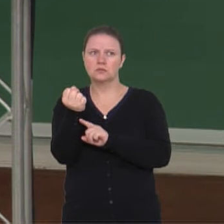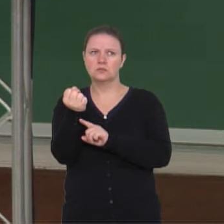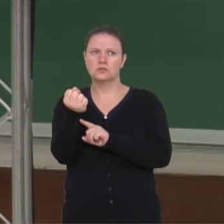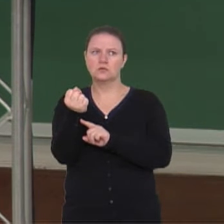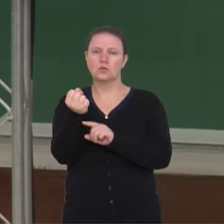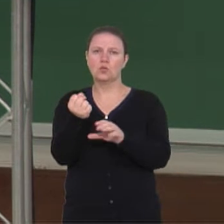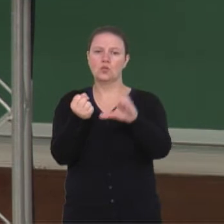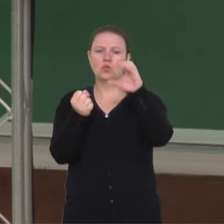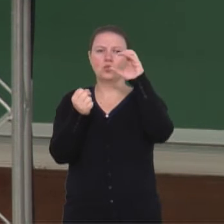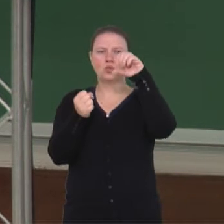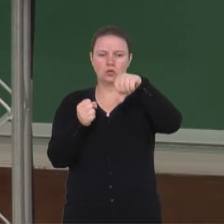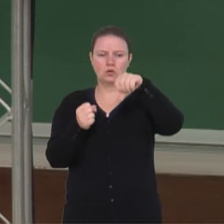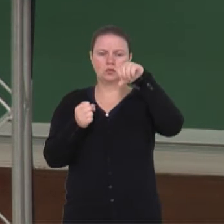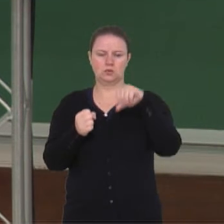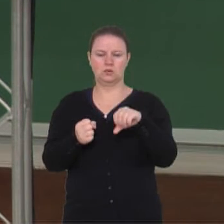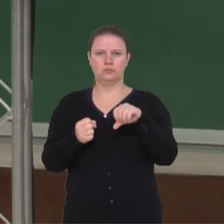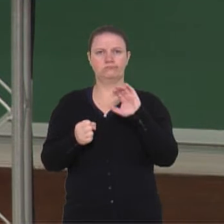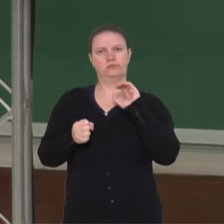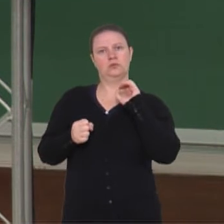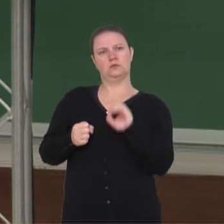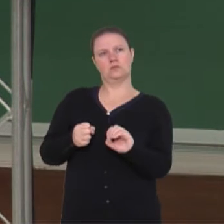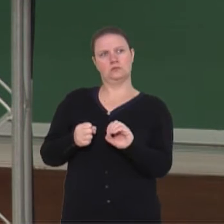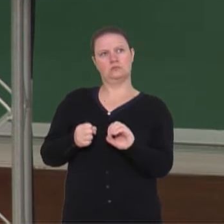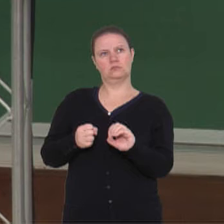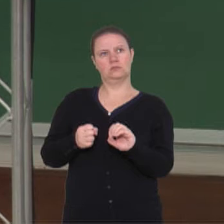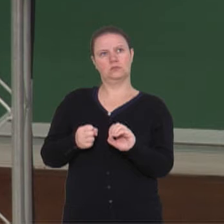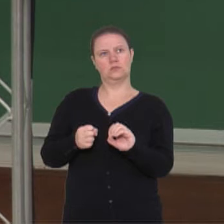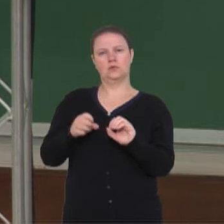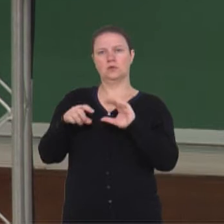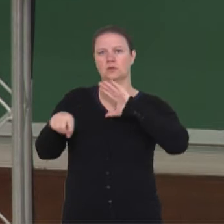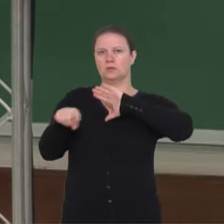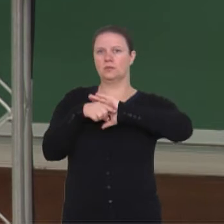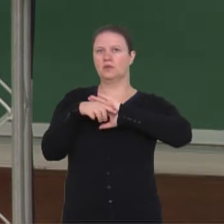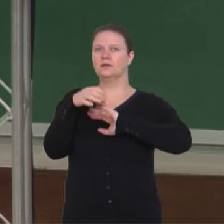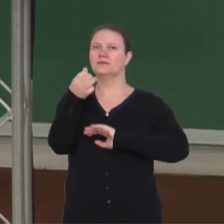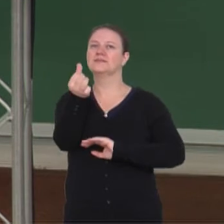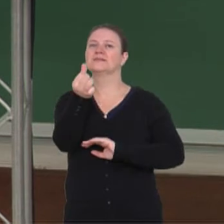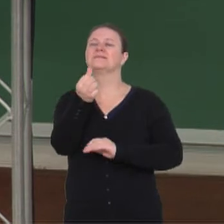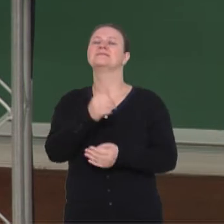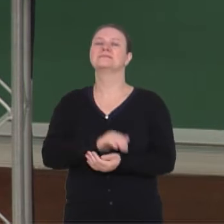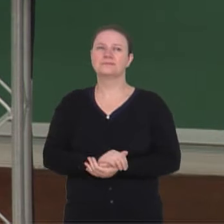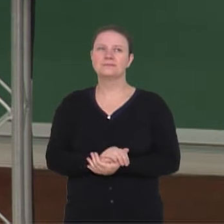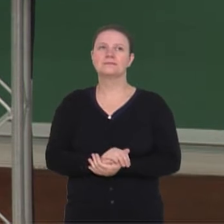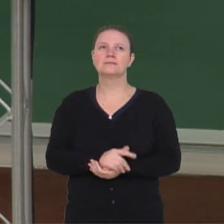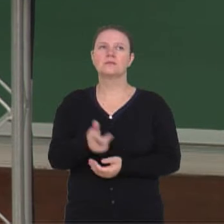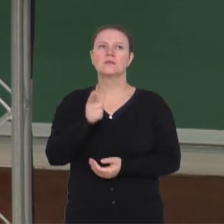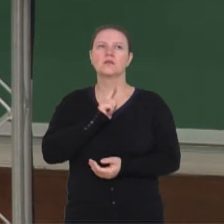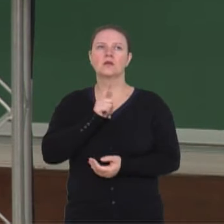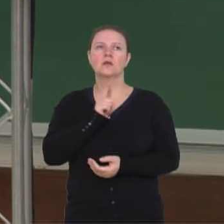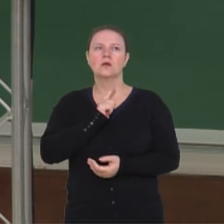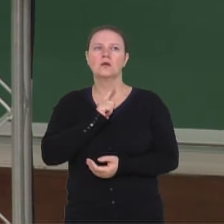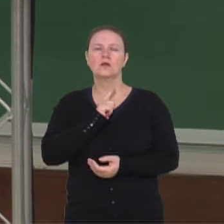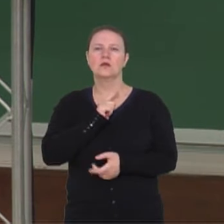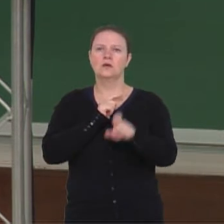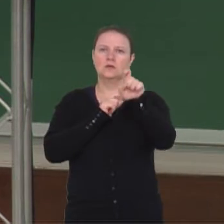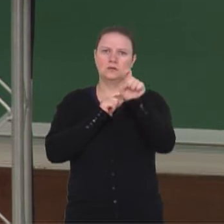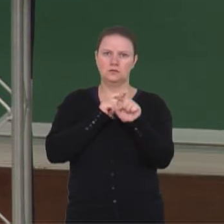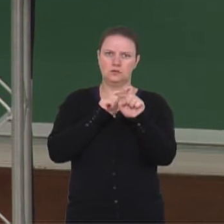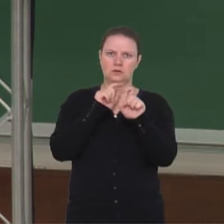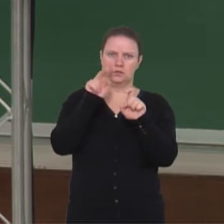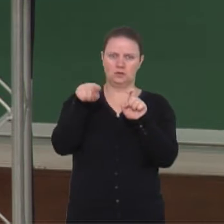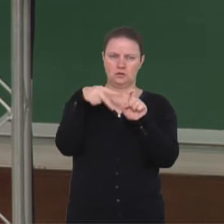a subtração, o resultado aqui de resto vai ser negativo 6. Então você tem como solução da divisão